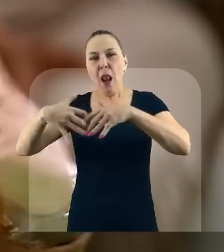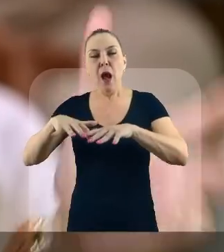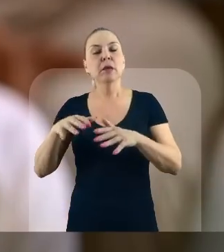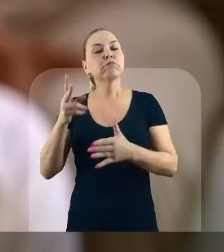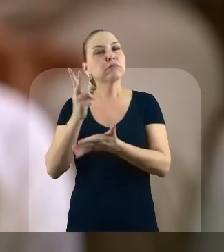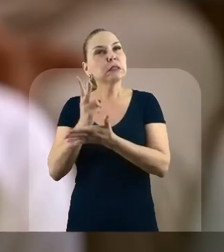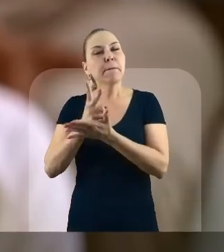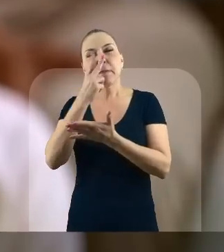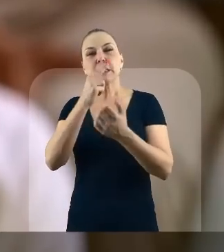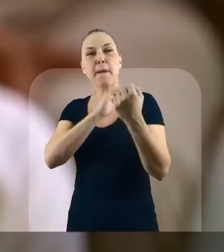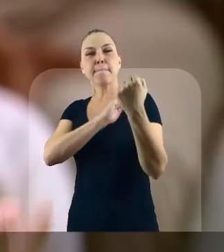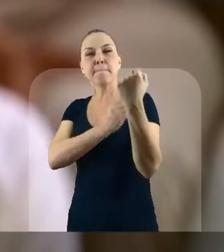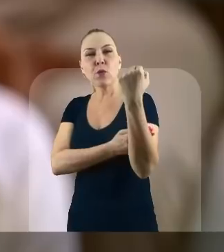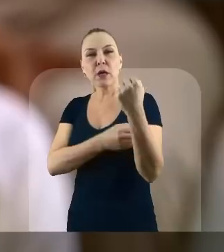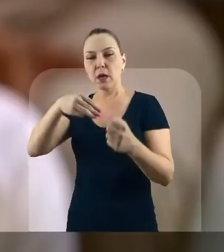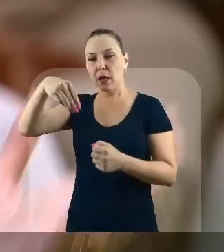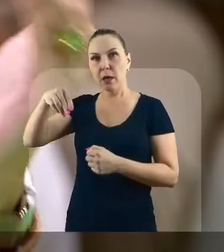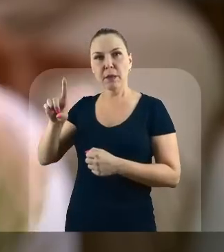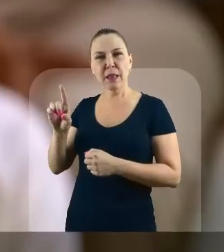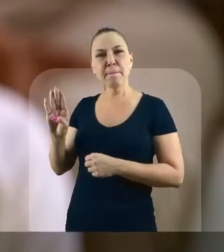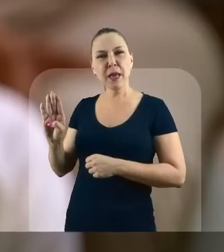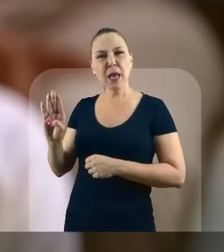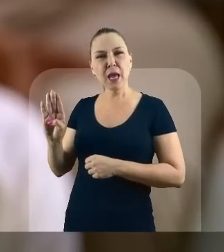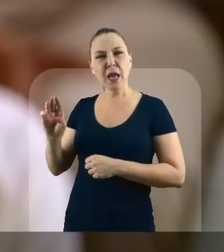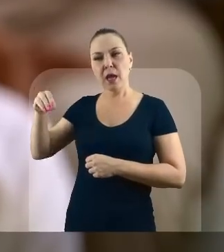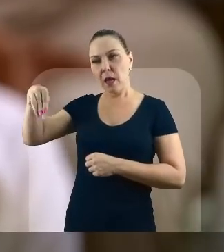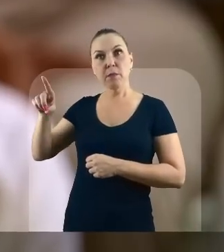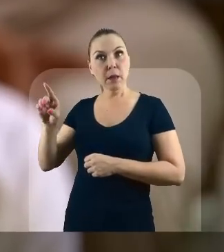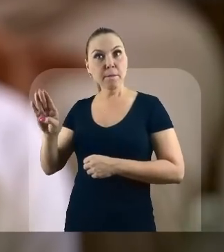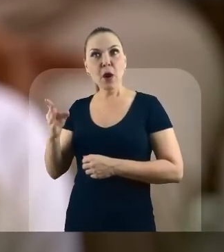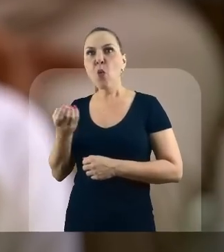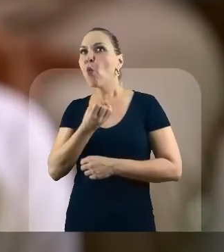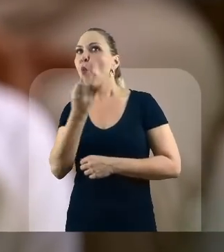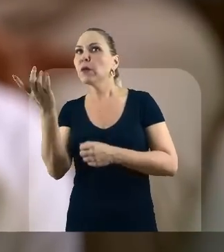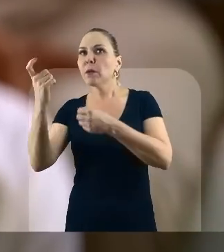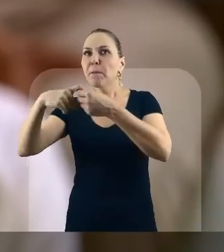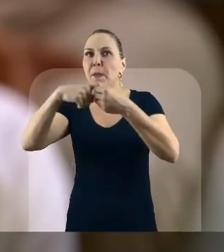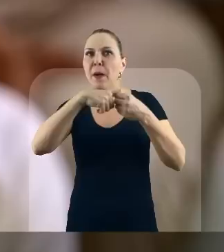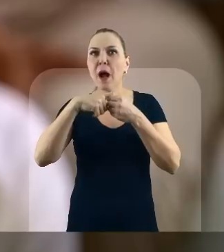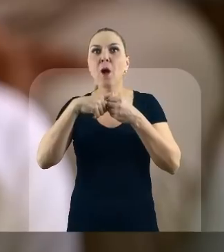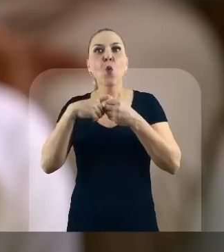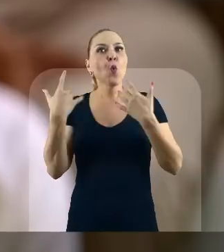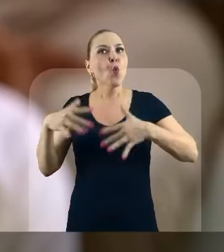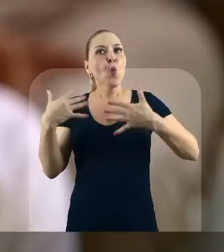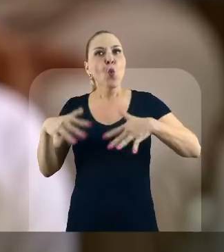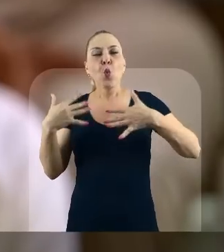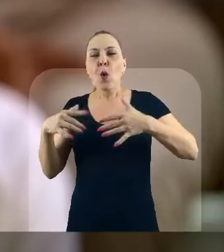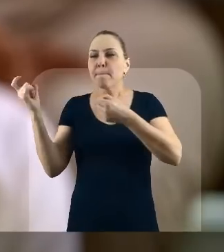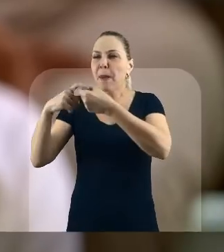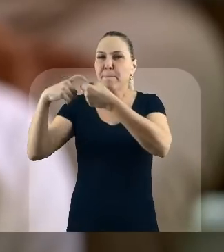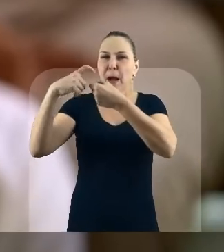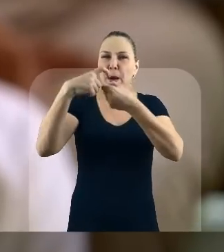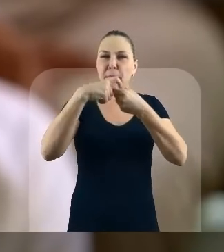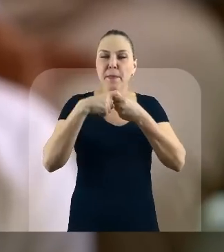uma coisa muito, né, engraçada, é o MDB. Você olha no site do TSE, quantos filiados tem no MDB? É muita gente. Nós